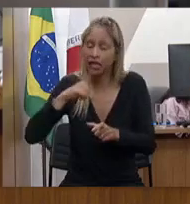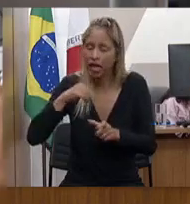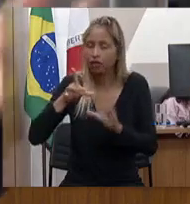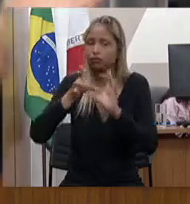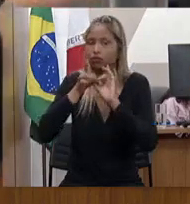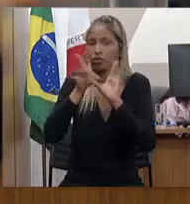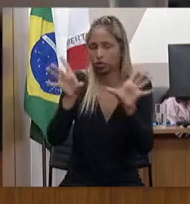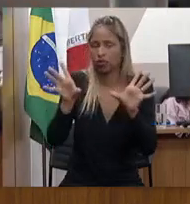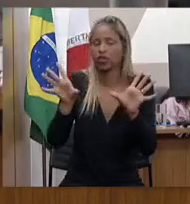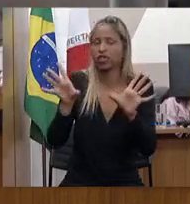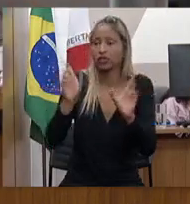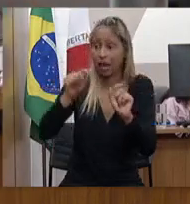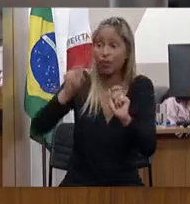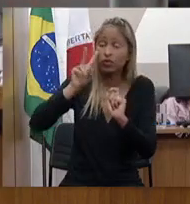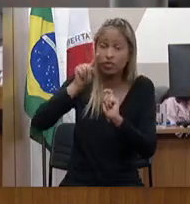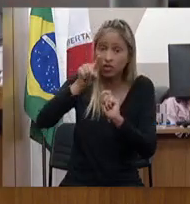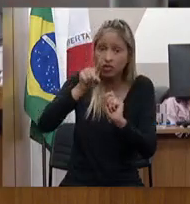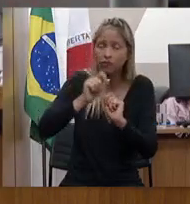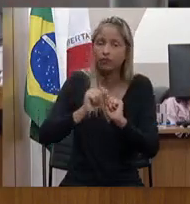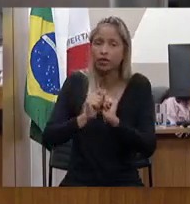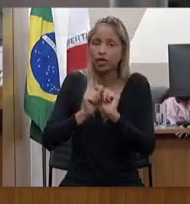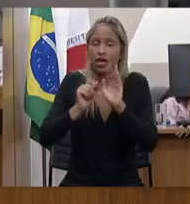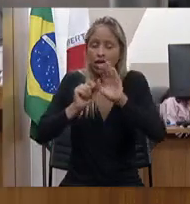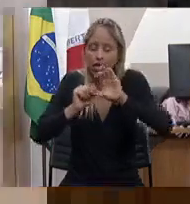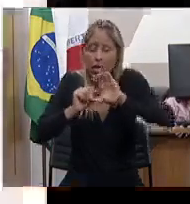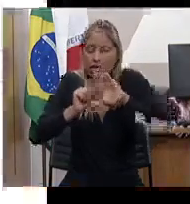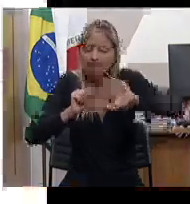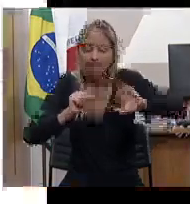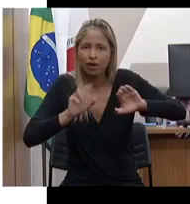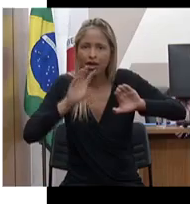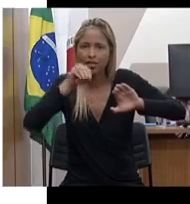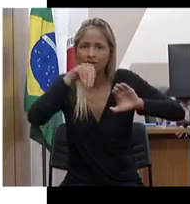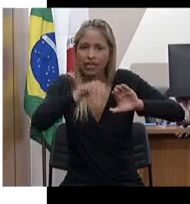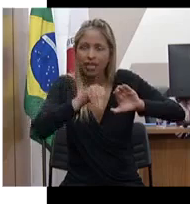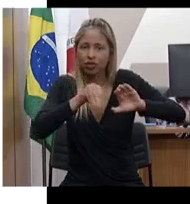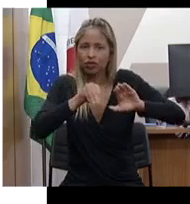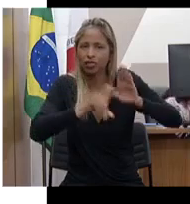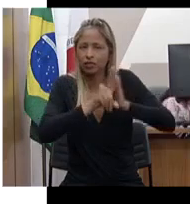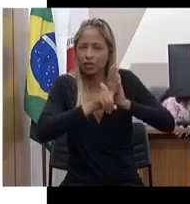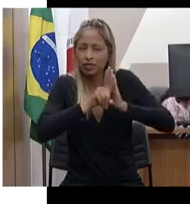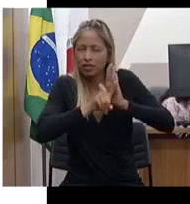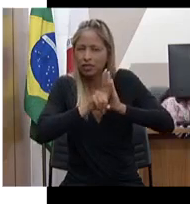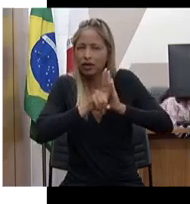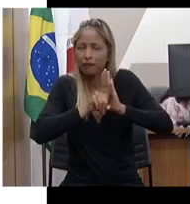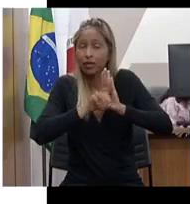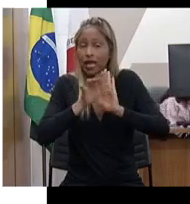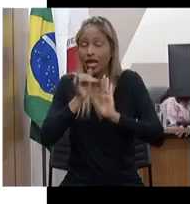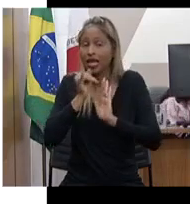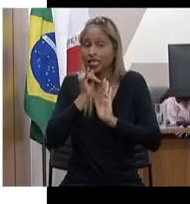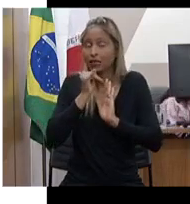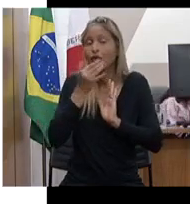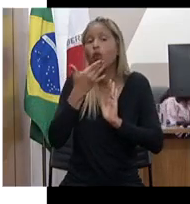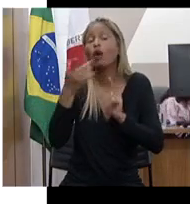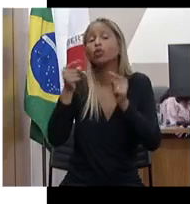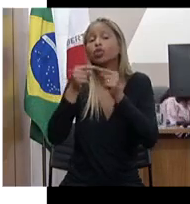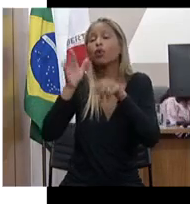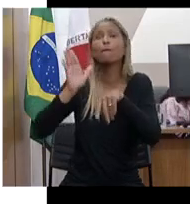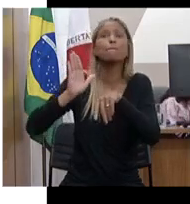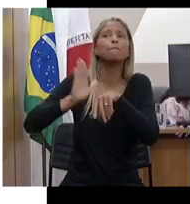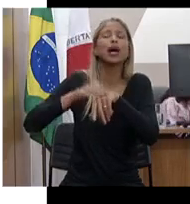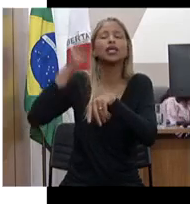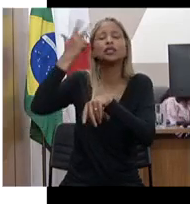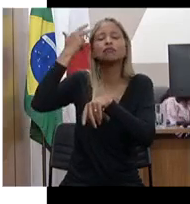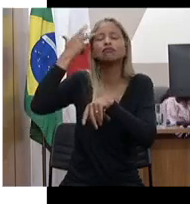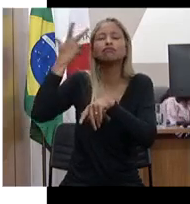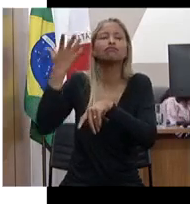disponíveis e a gente consegue separar as coisas dentro dessas estatísticas então por exemplo Qual é o tipo mais comum de